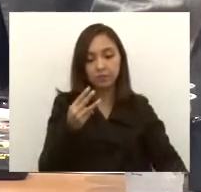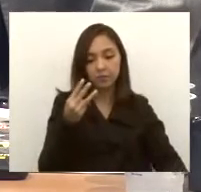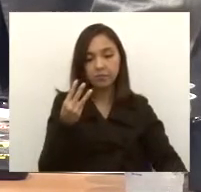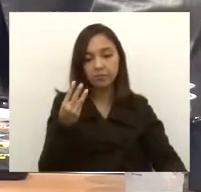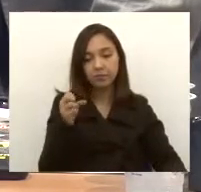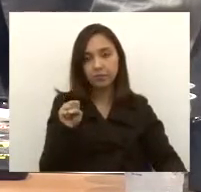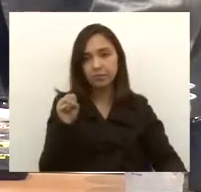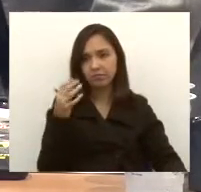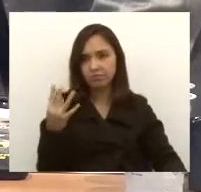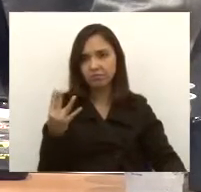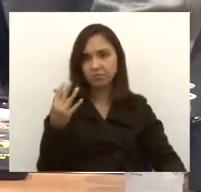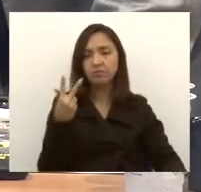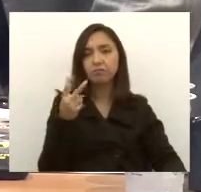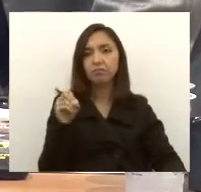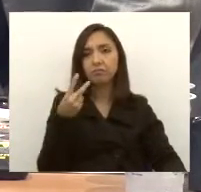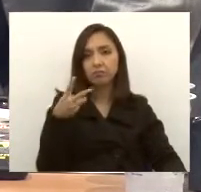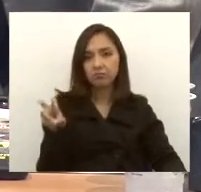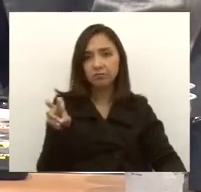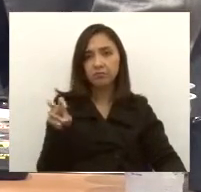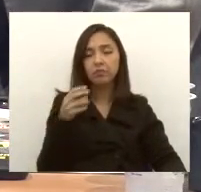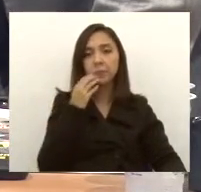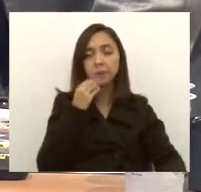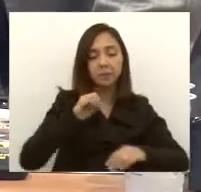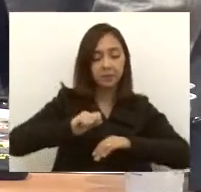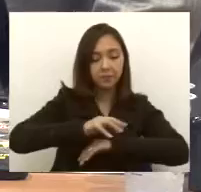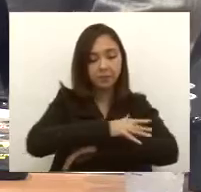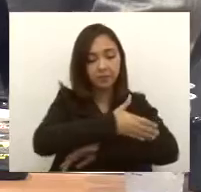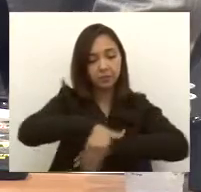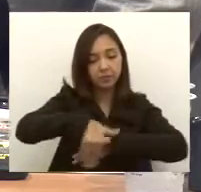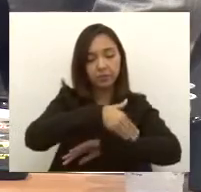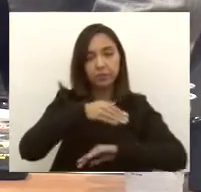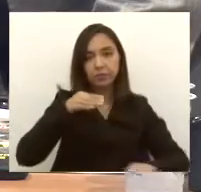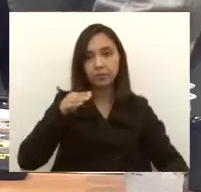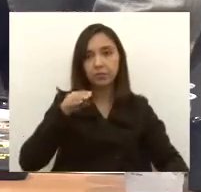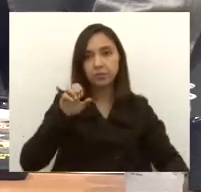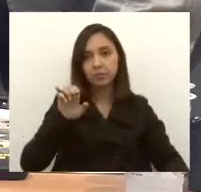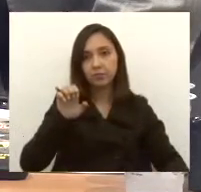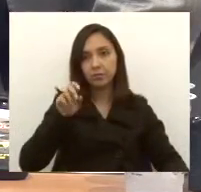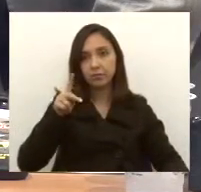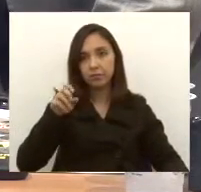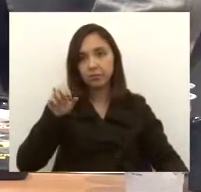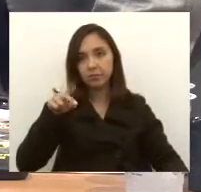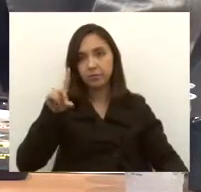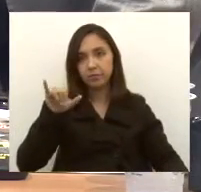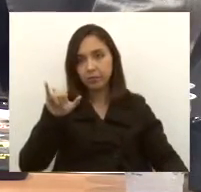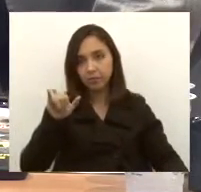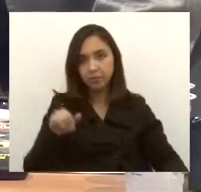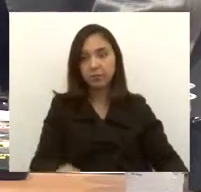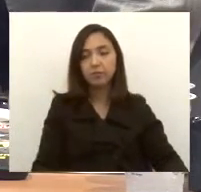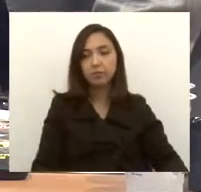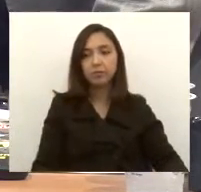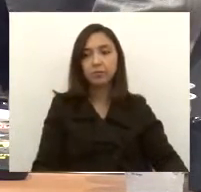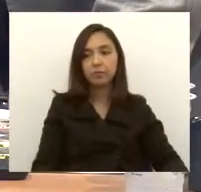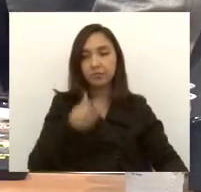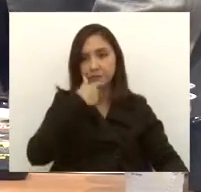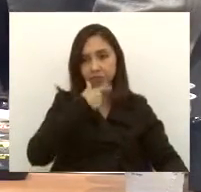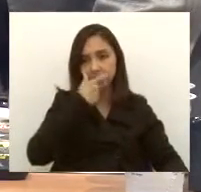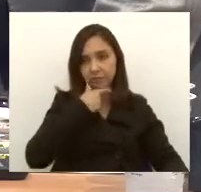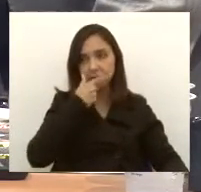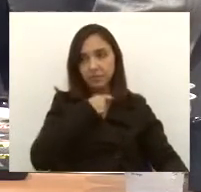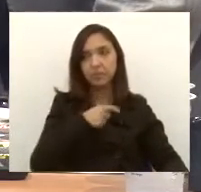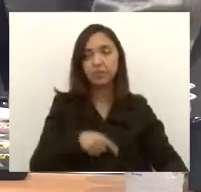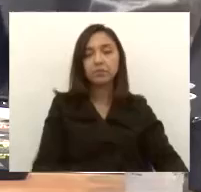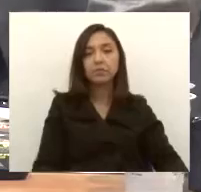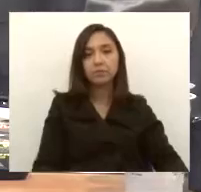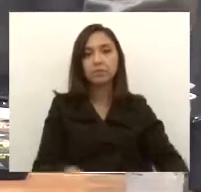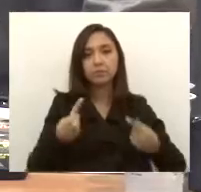de 2015. Informações referentes à pavimentação asfáltica na rua Baependi, na Vila Nova Bom Sucesso, autor Novinho Brasil. Em discussão,